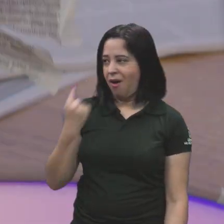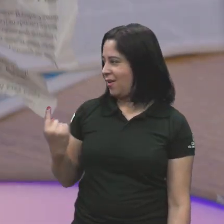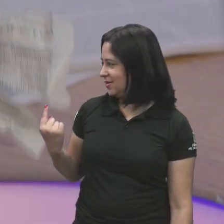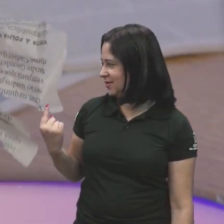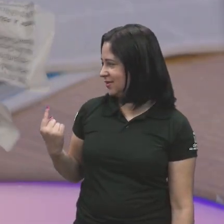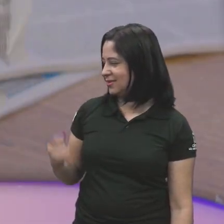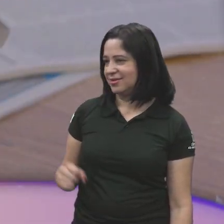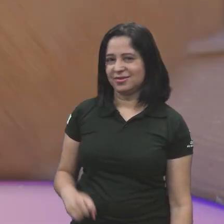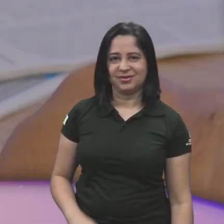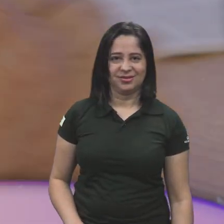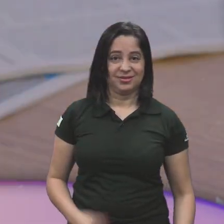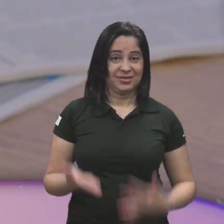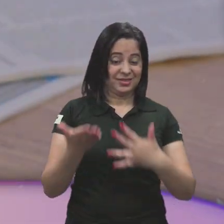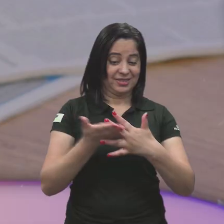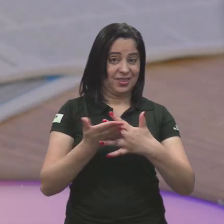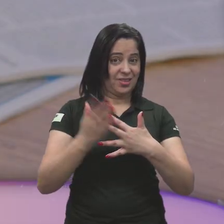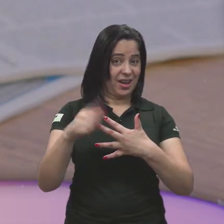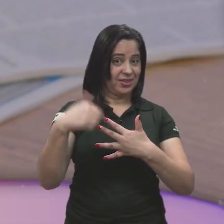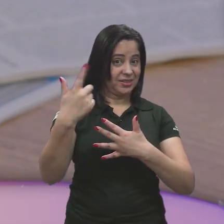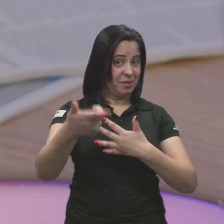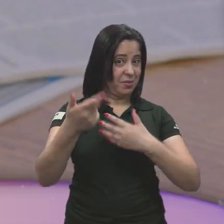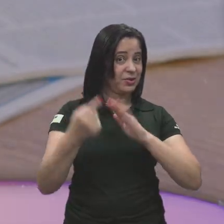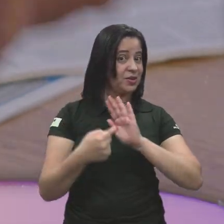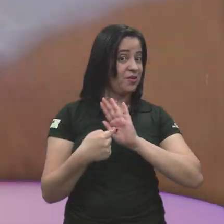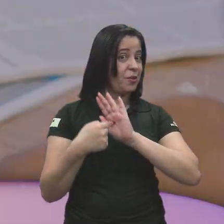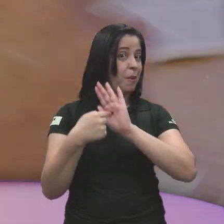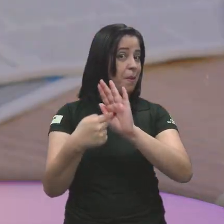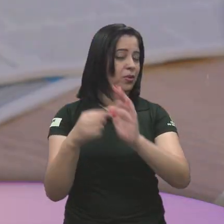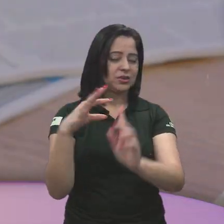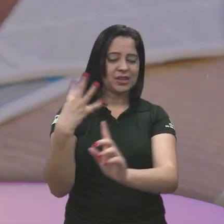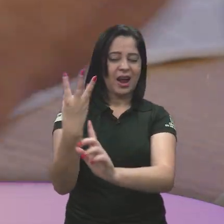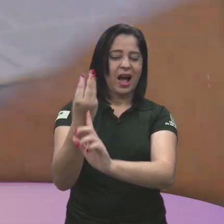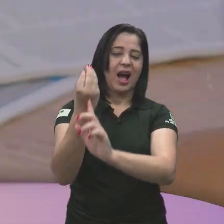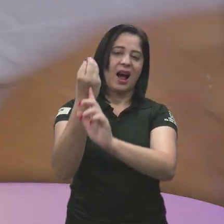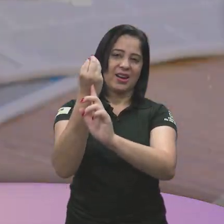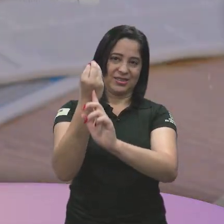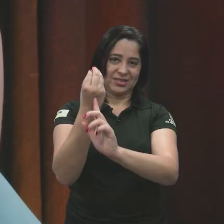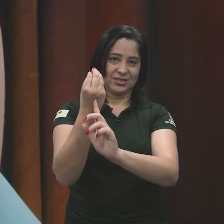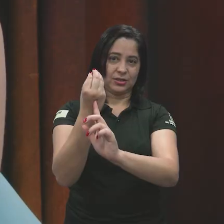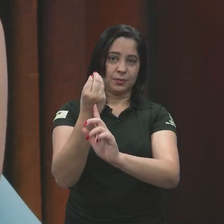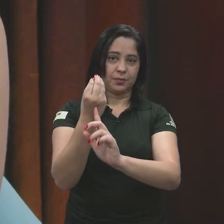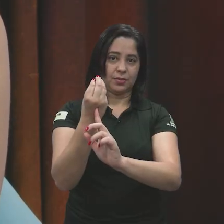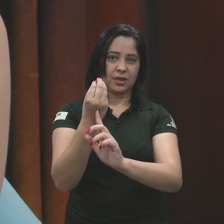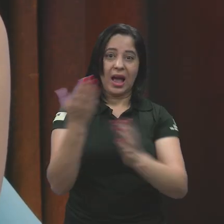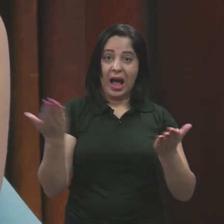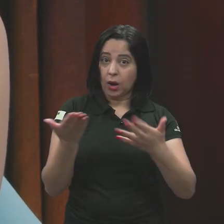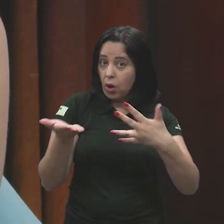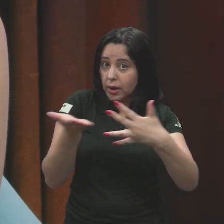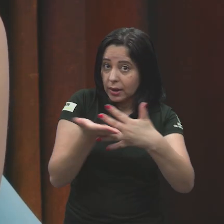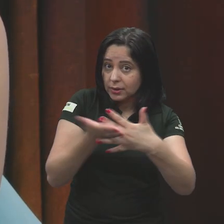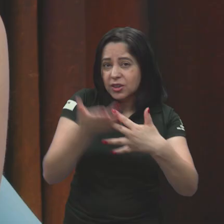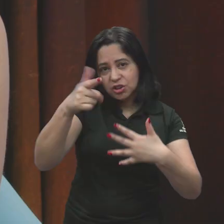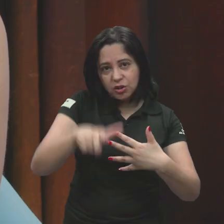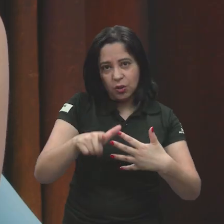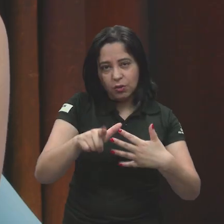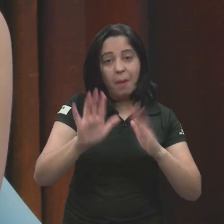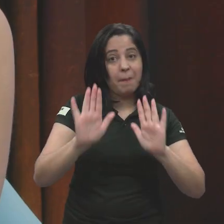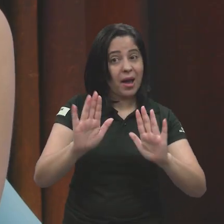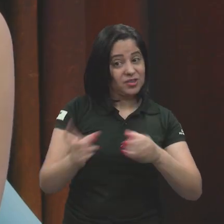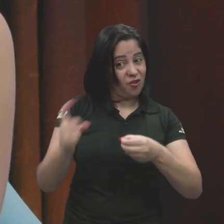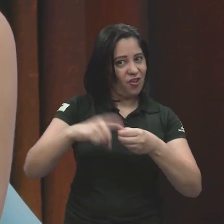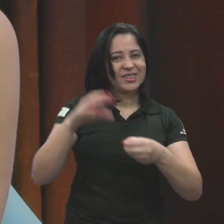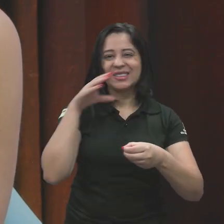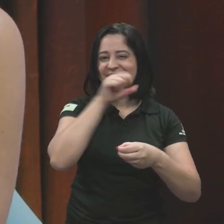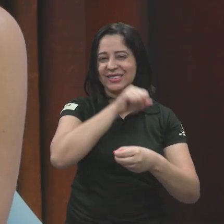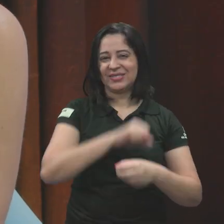artista misterioso? No próximo bloco, a gente vai conhecer essa arte tão divertida. E agora vamos fazer aquela pausa por aqui, mas a gente